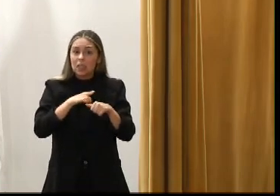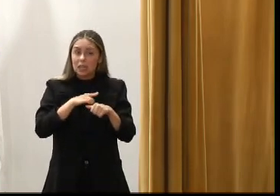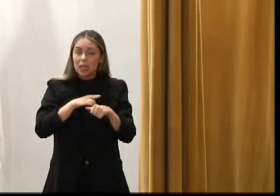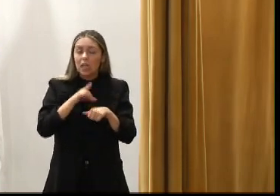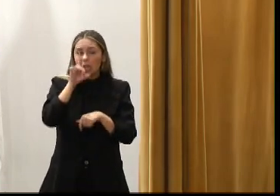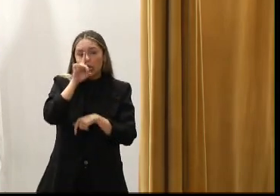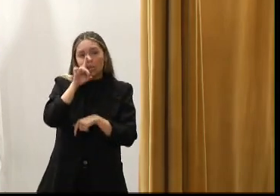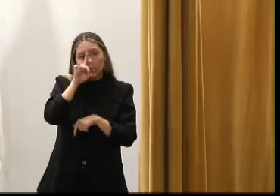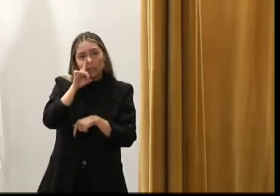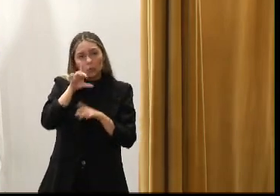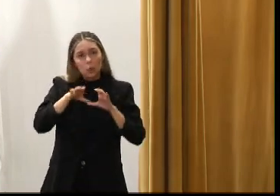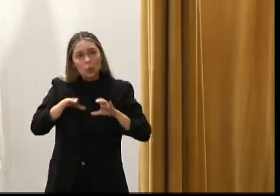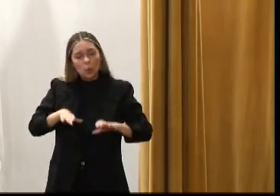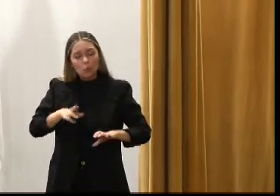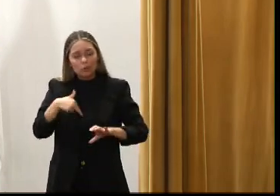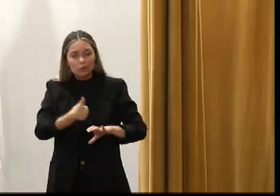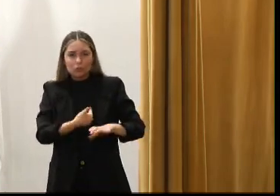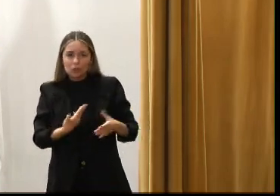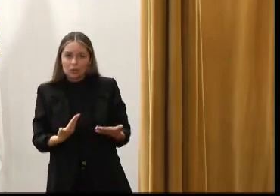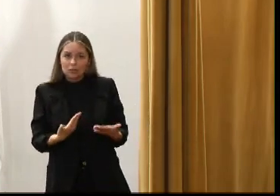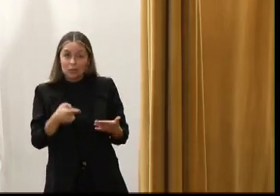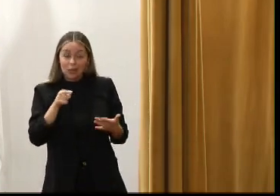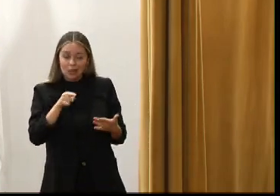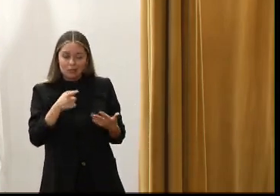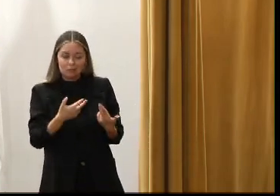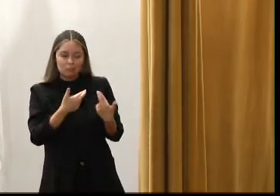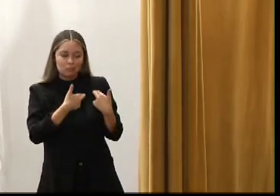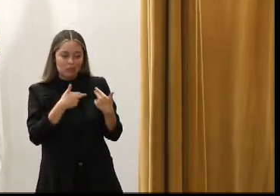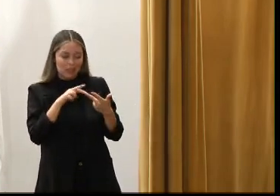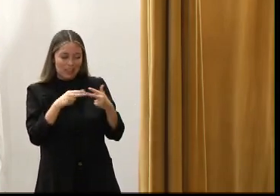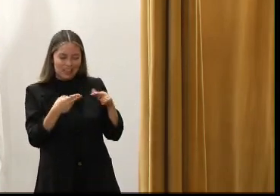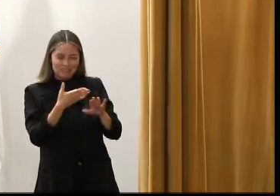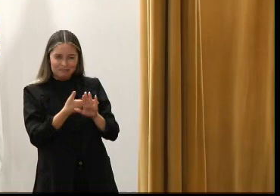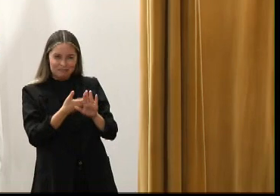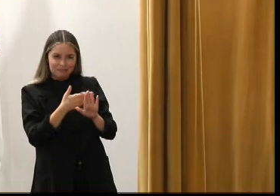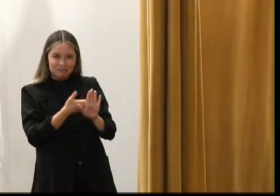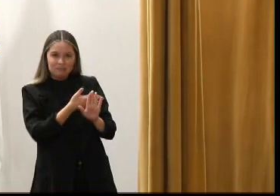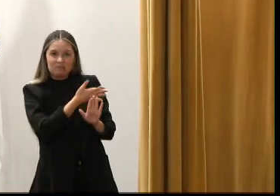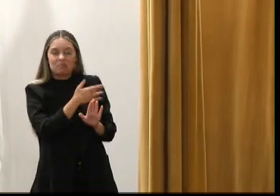são exatamente esse DNA que tem que ser